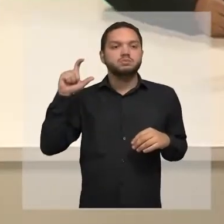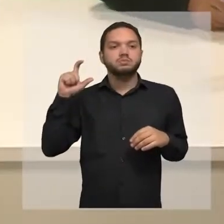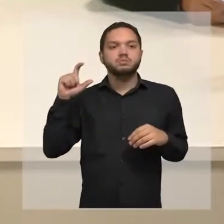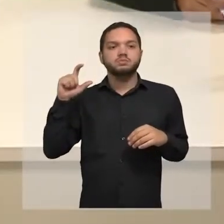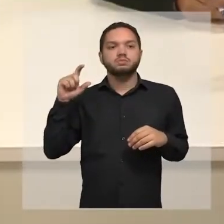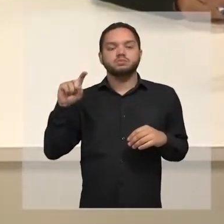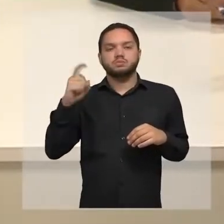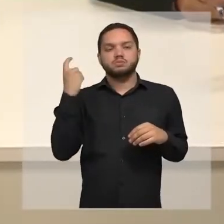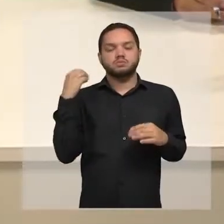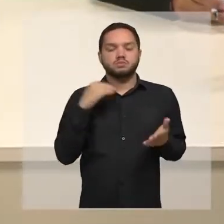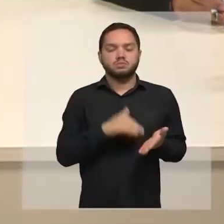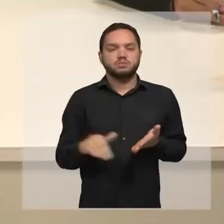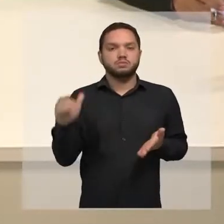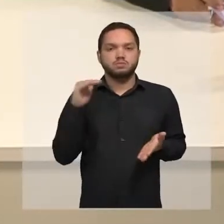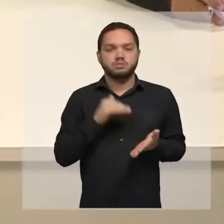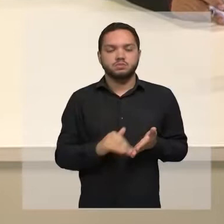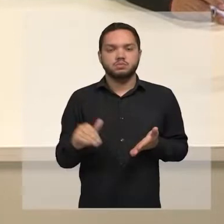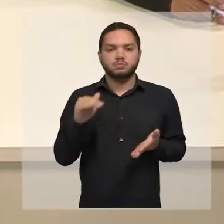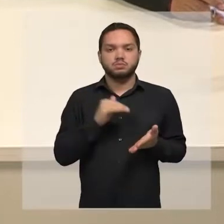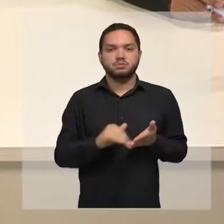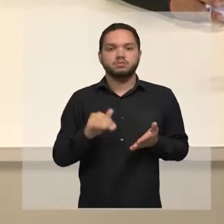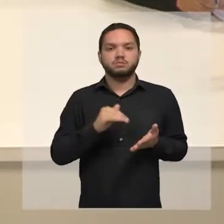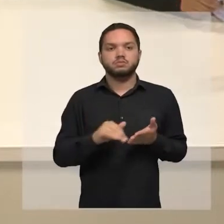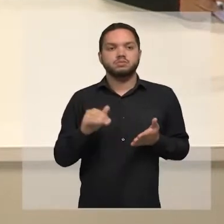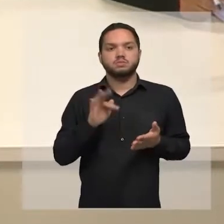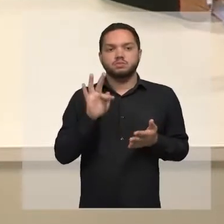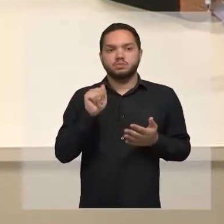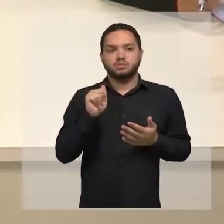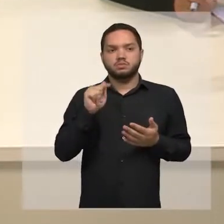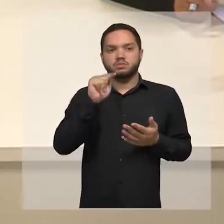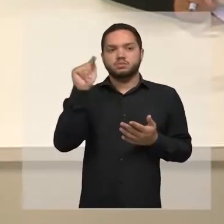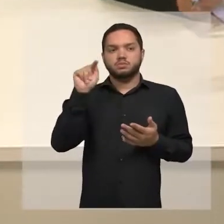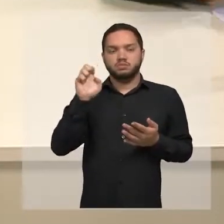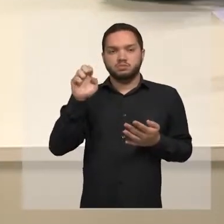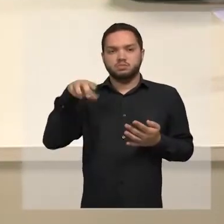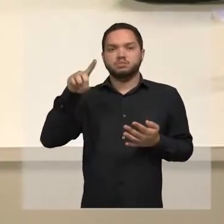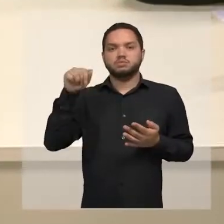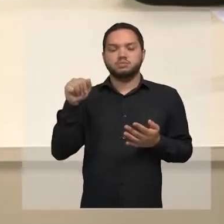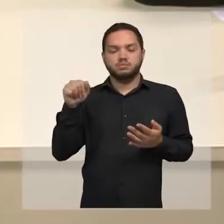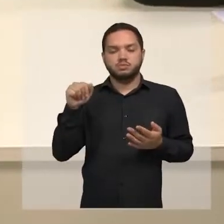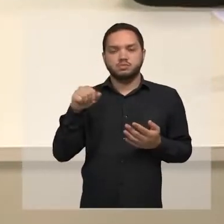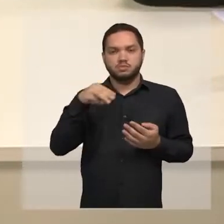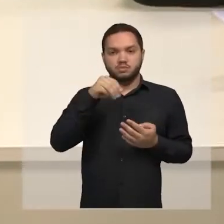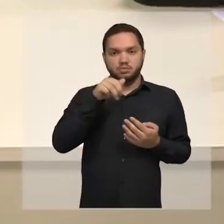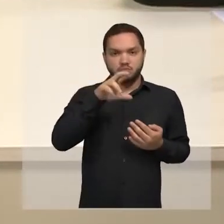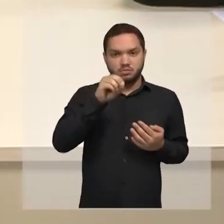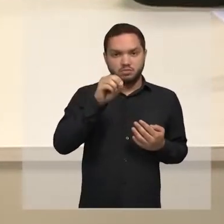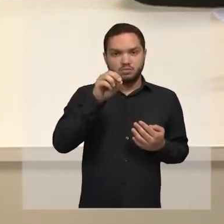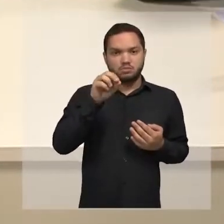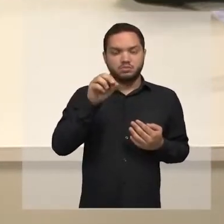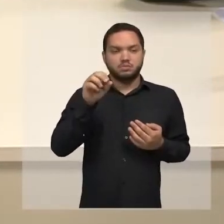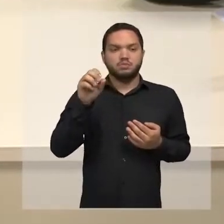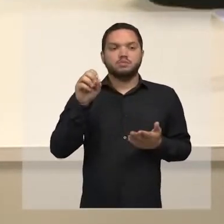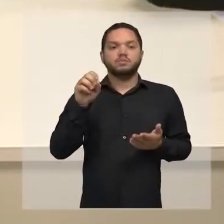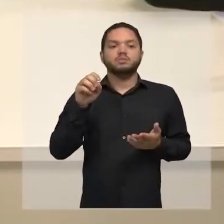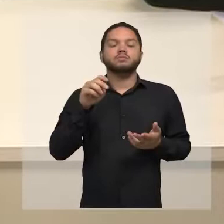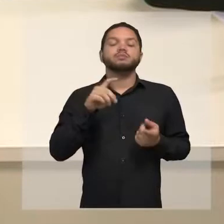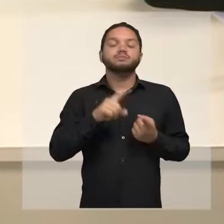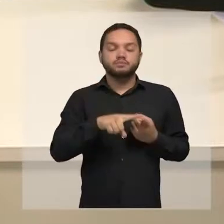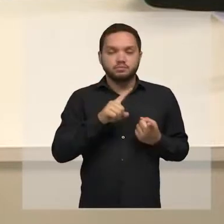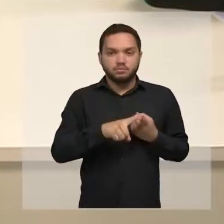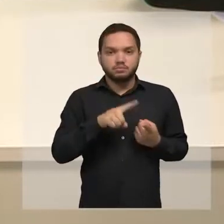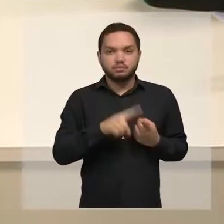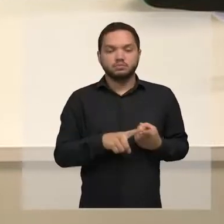Gomes, o ex-secretário da Fazenda do Estado do Ceará. Hoje deputado federal Mauro Filho. Hoje deputado